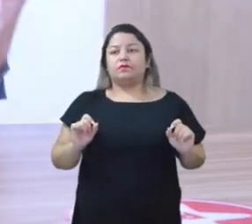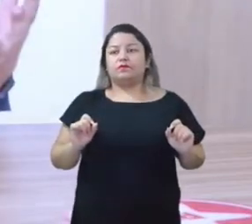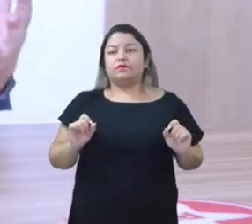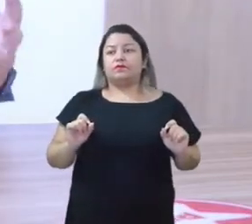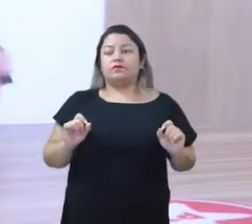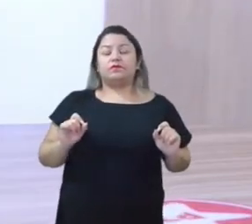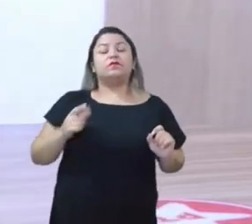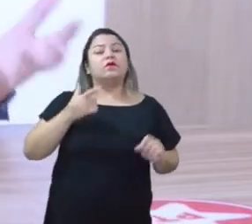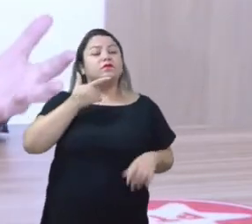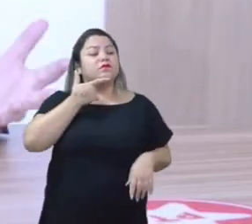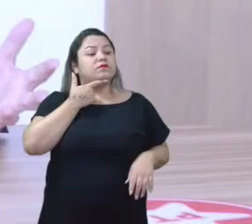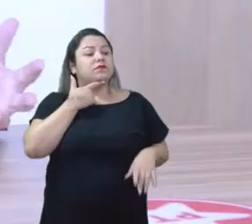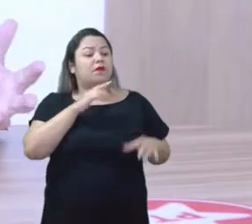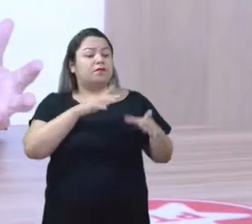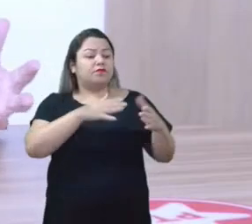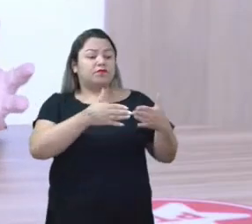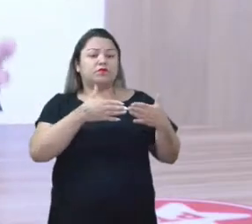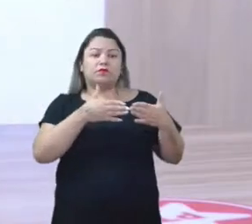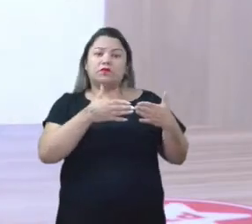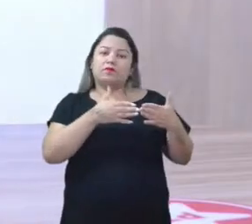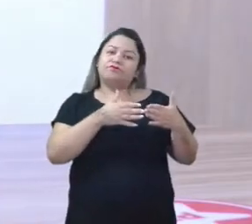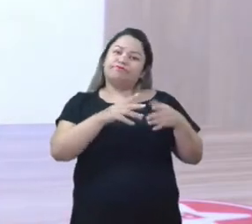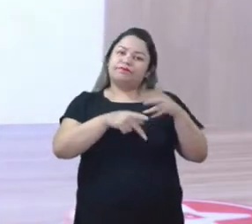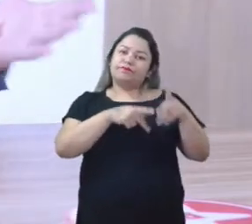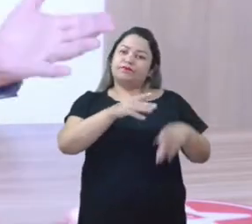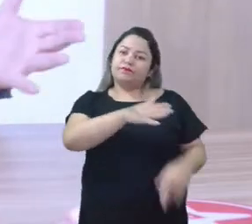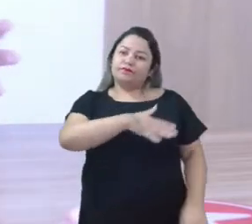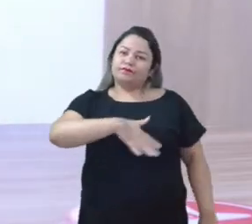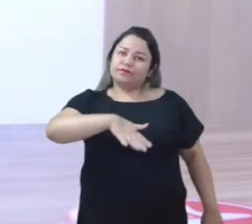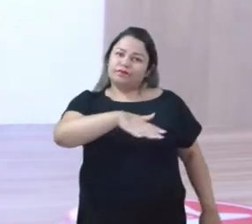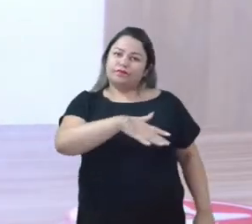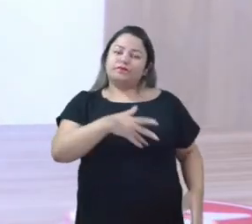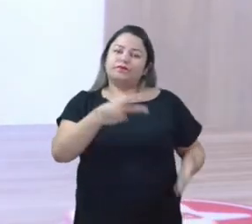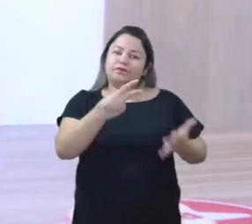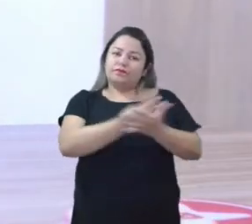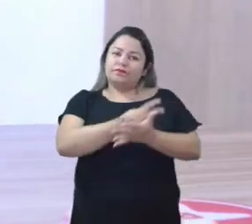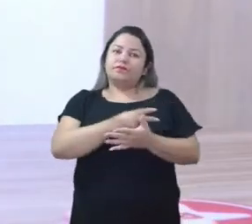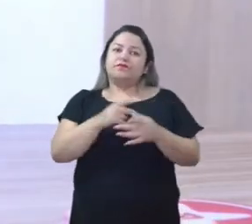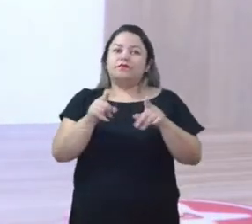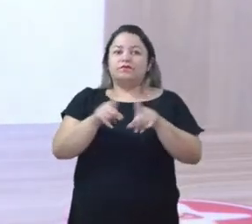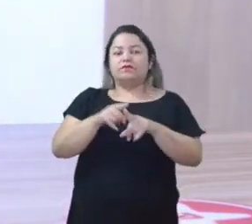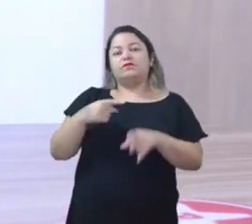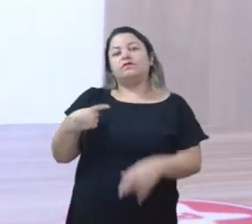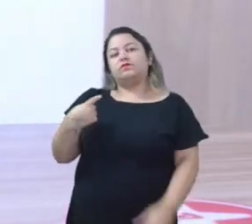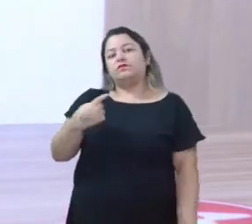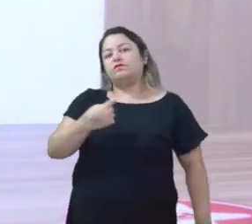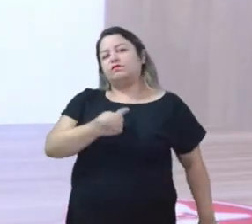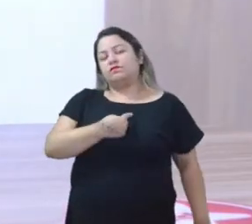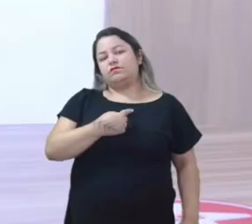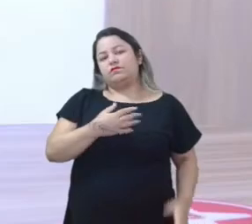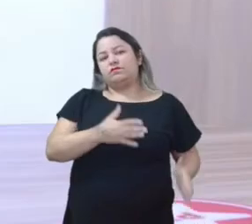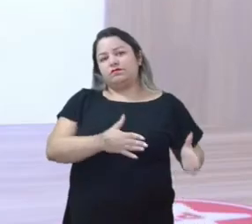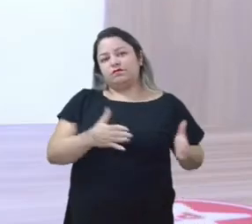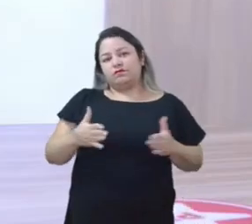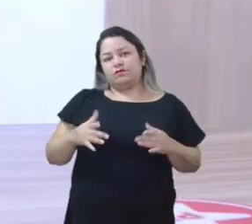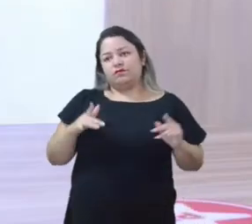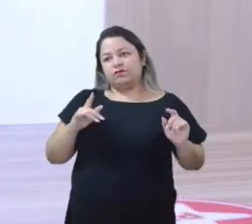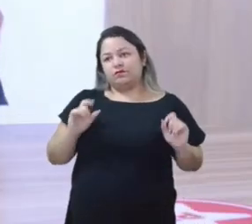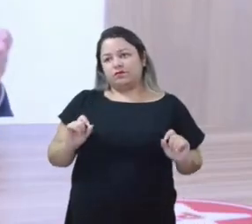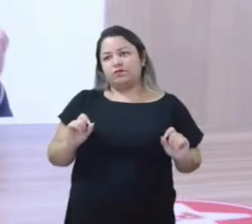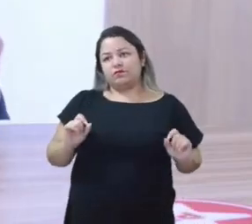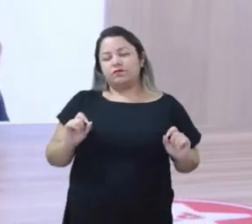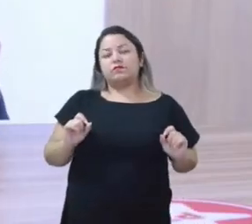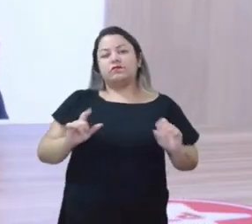da desejo e da demanda popular. É assim que torna eficiente as nossas proposições,